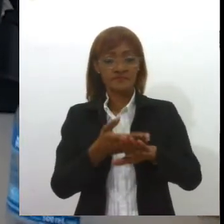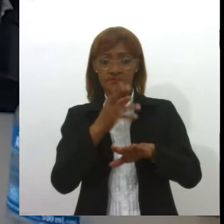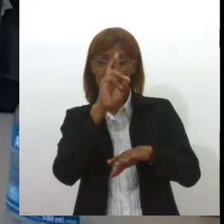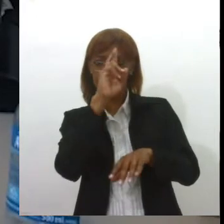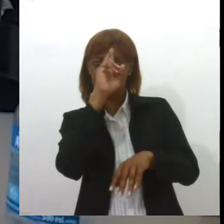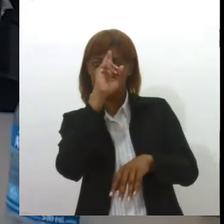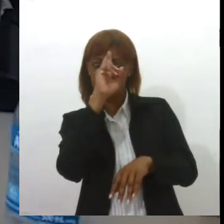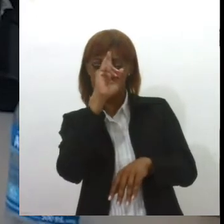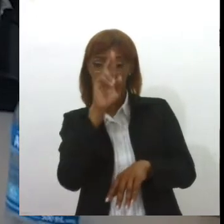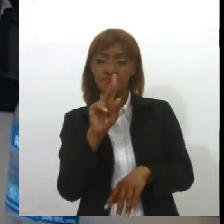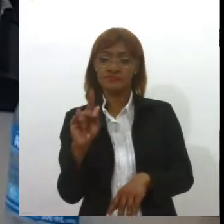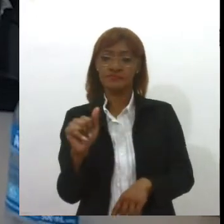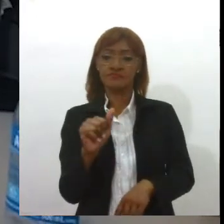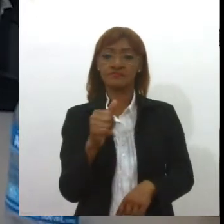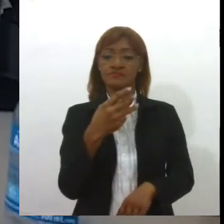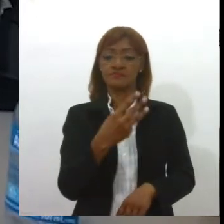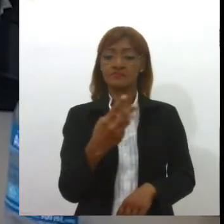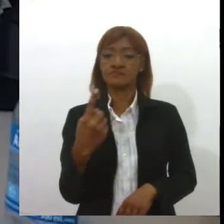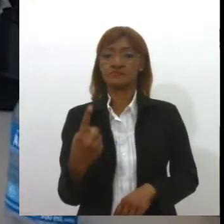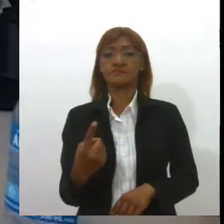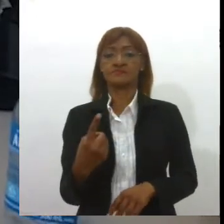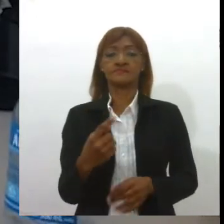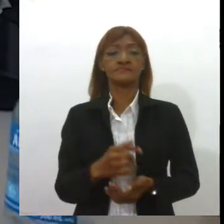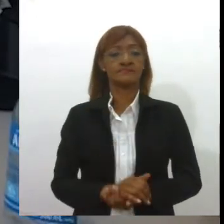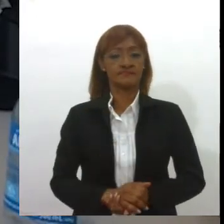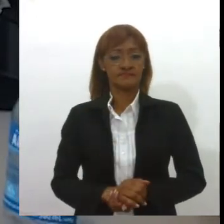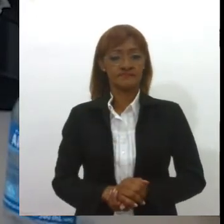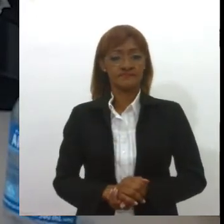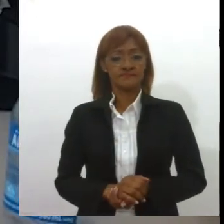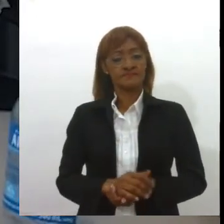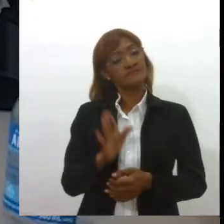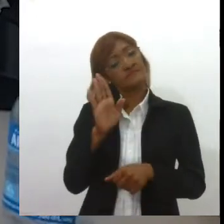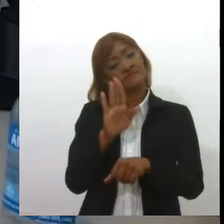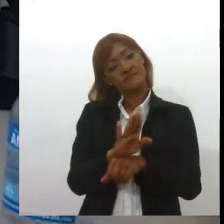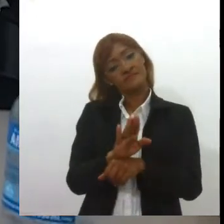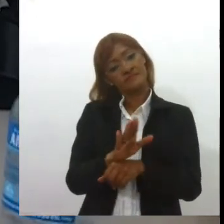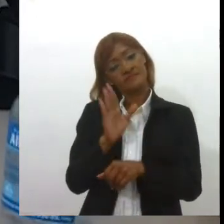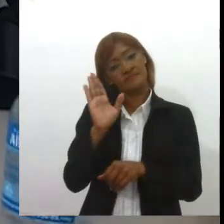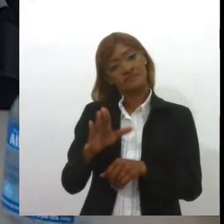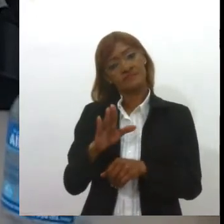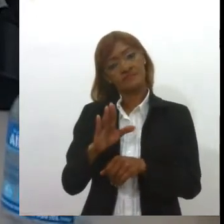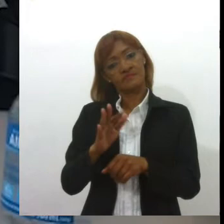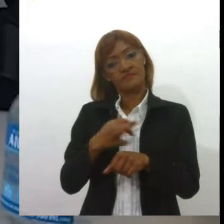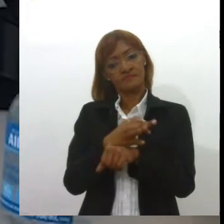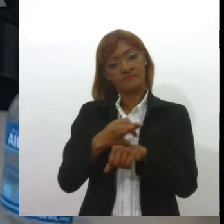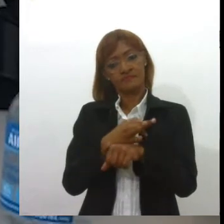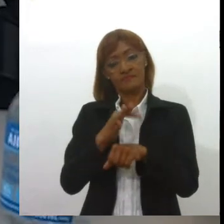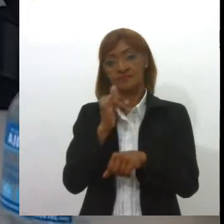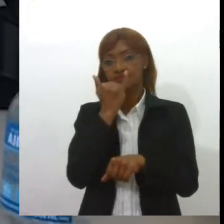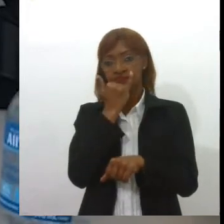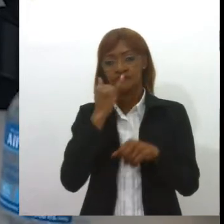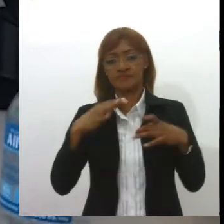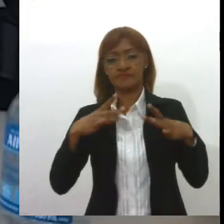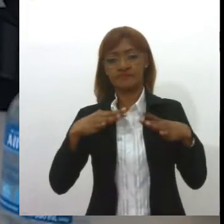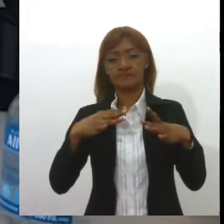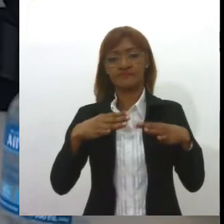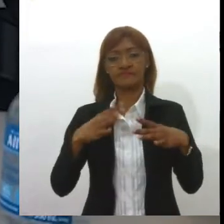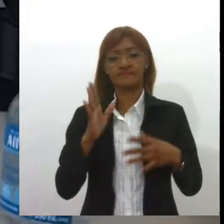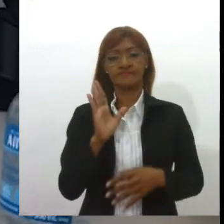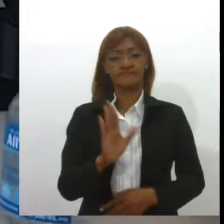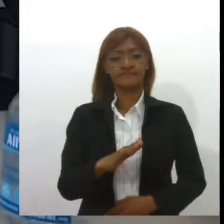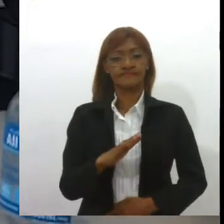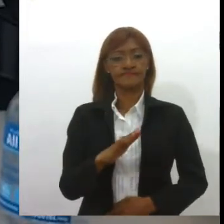do dia 31, porque a partir do período da tarde já será feriado. Para maiores esclarecimentos,